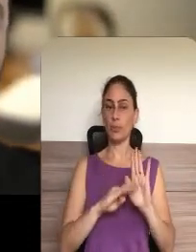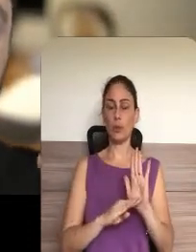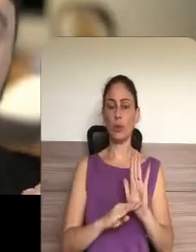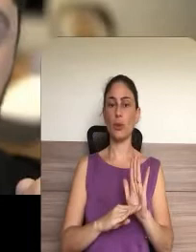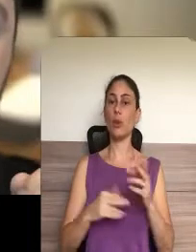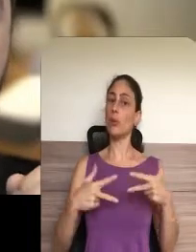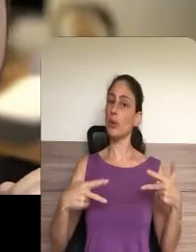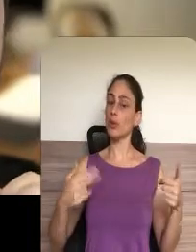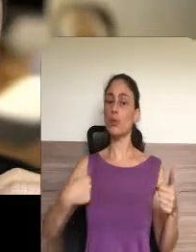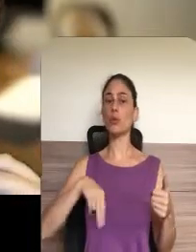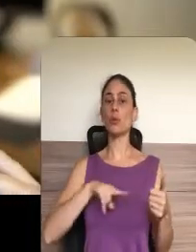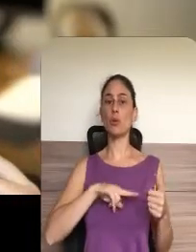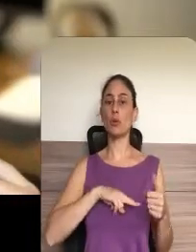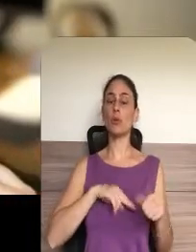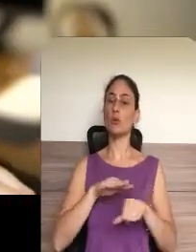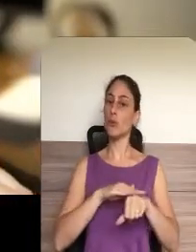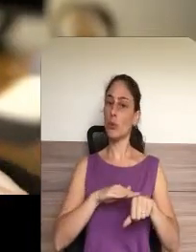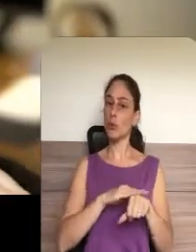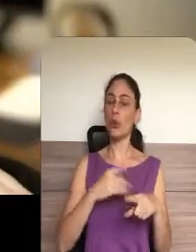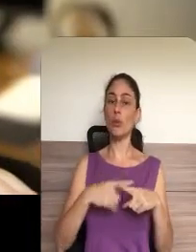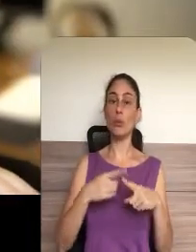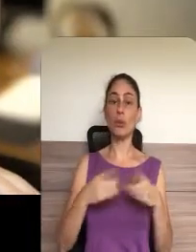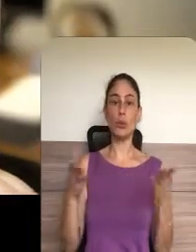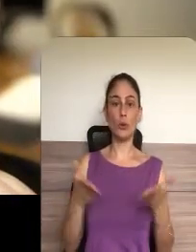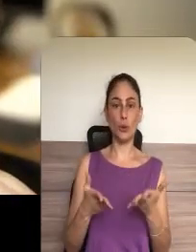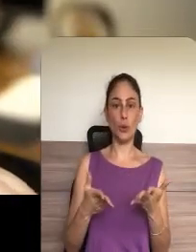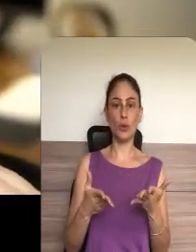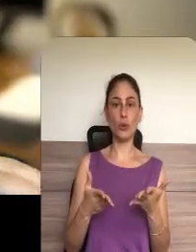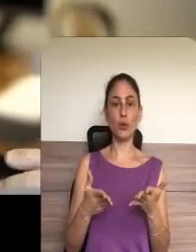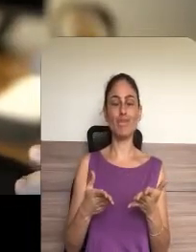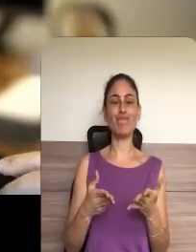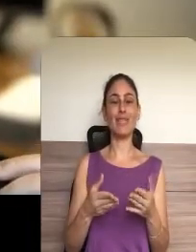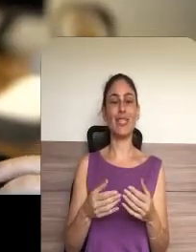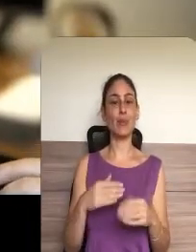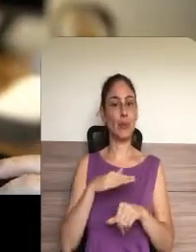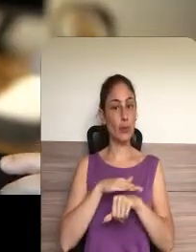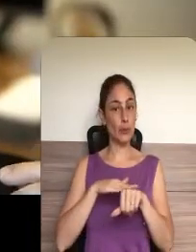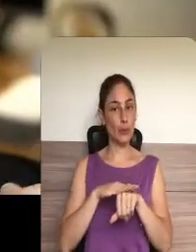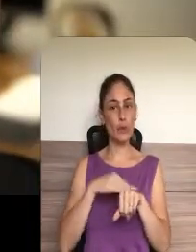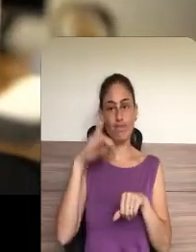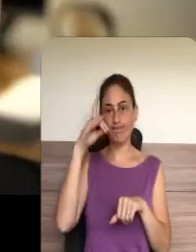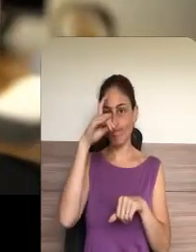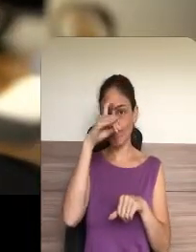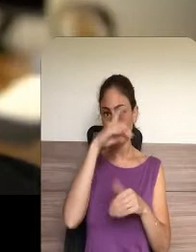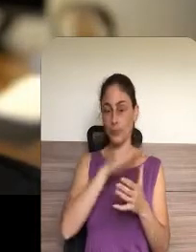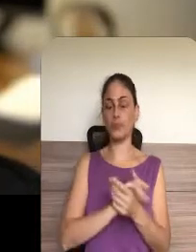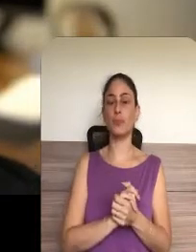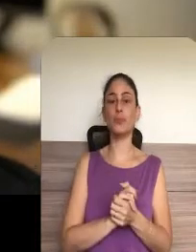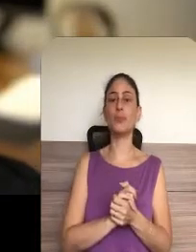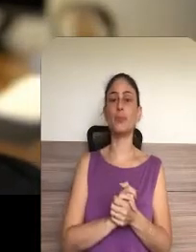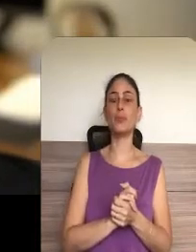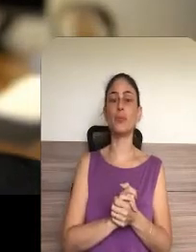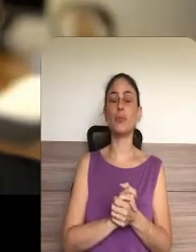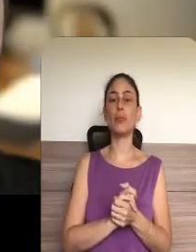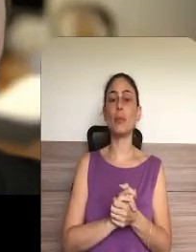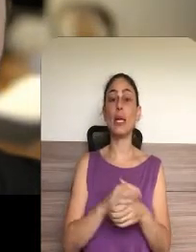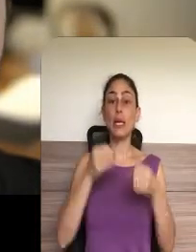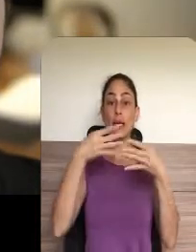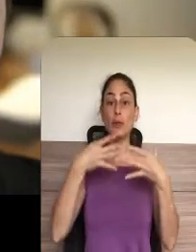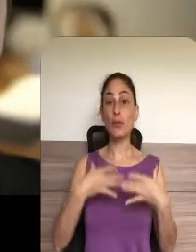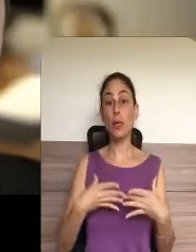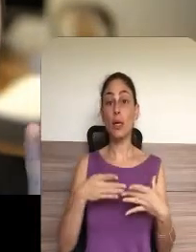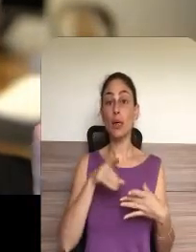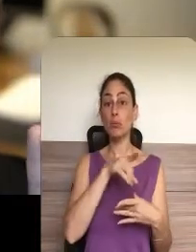e com tudo bonitinho, muito alinhado para o que a gente vai conversar aqui, porque hoje a conversa é bem séria, bem séria.